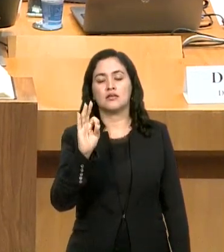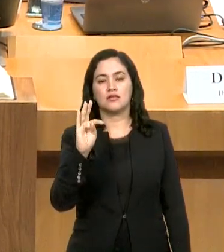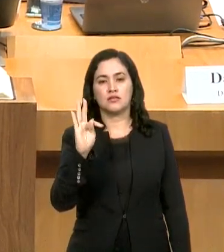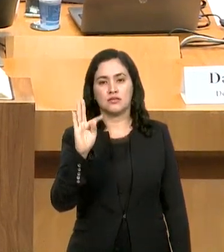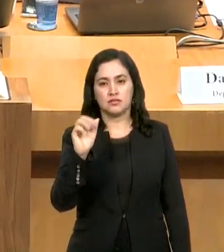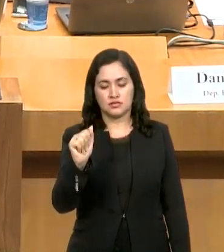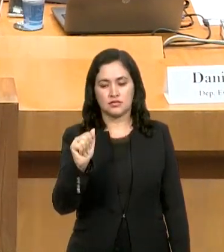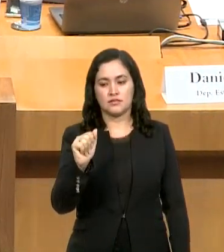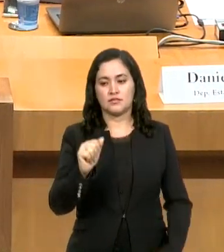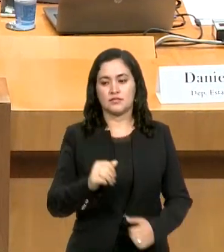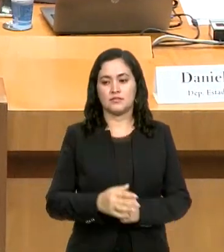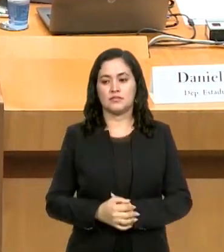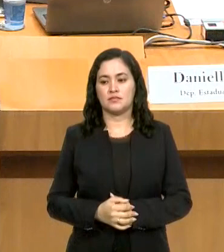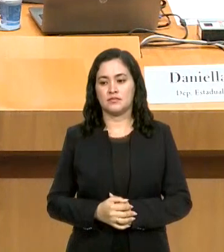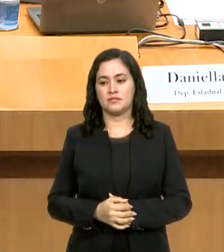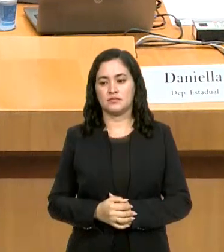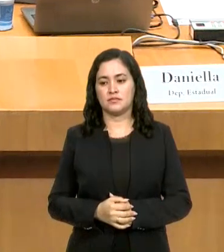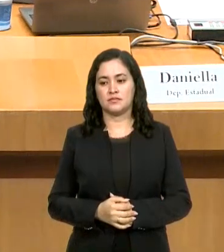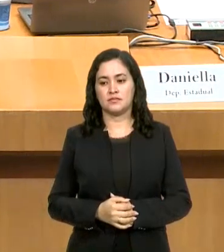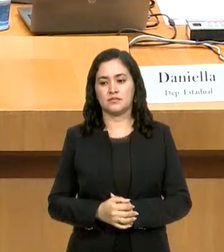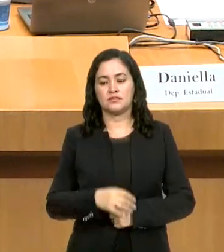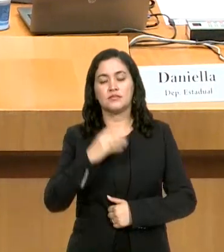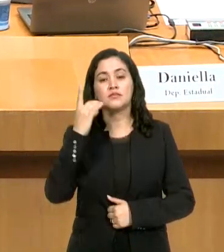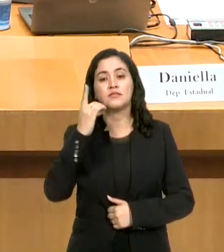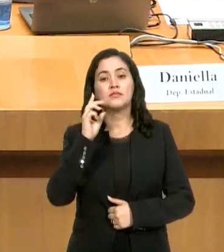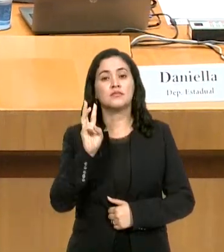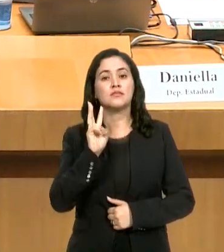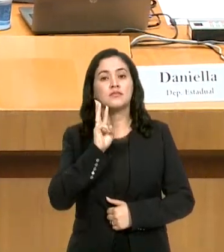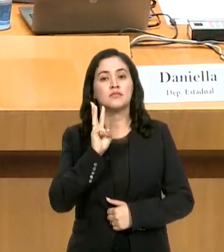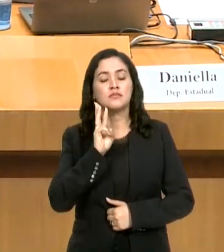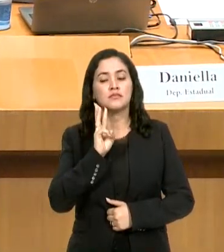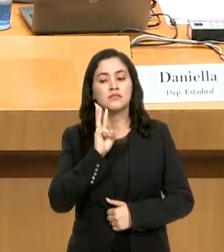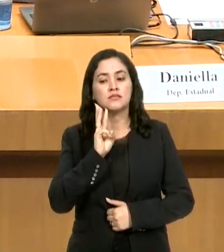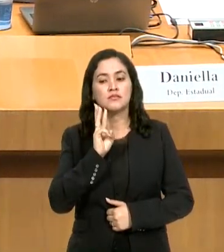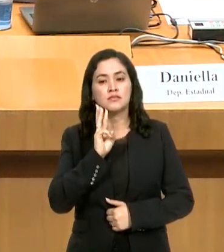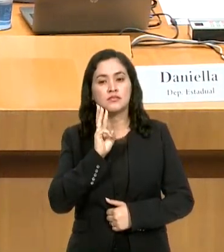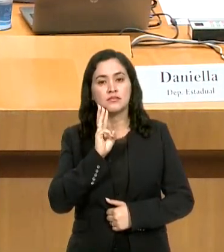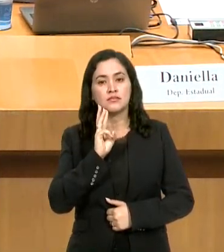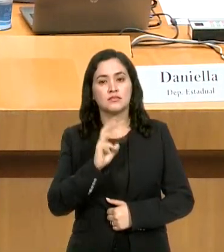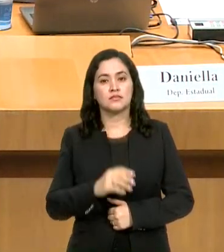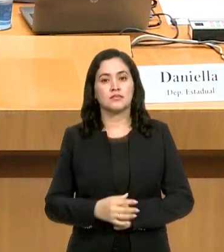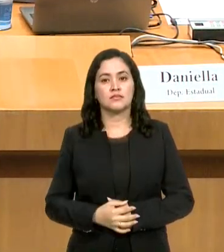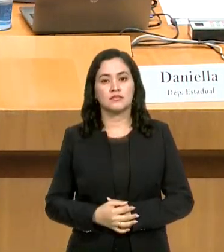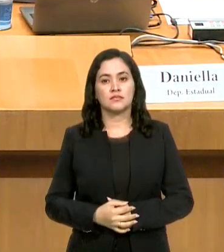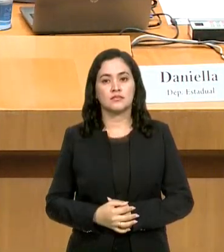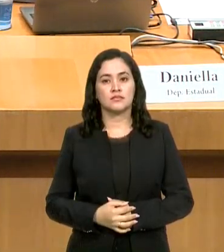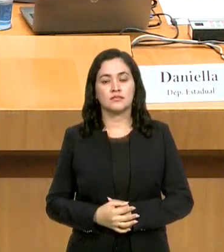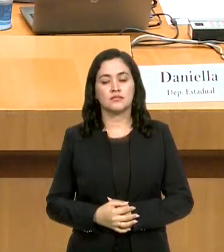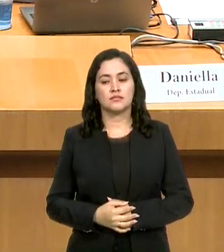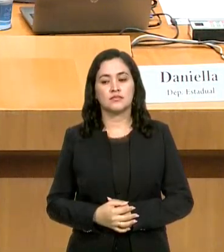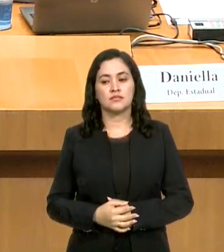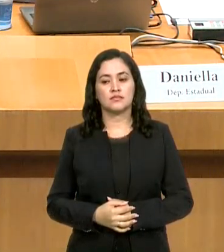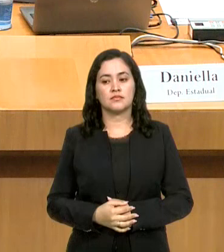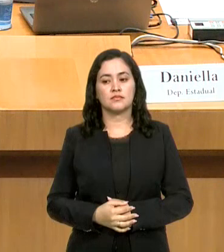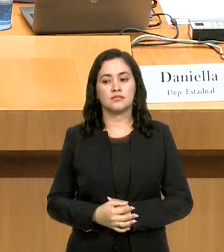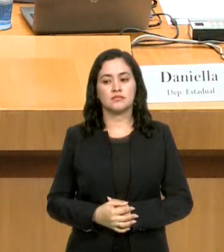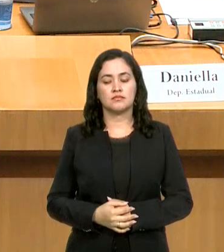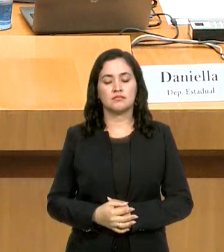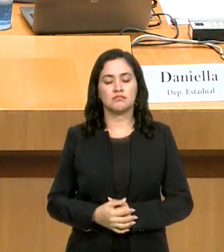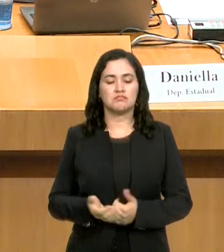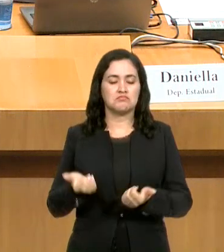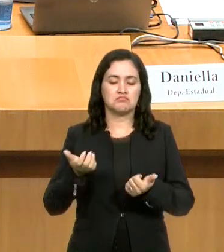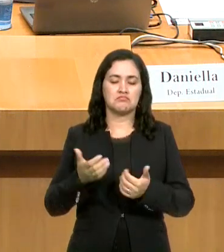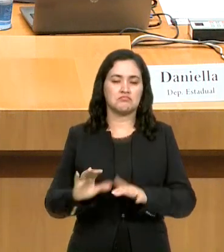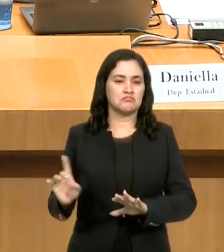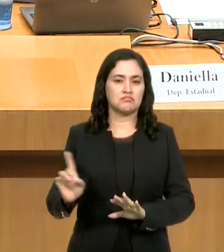Então, Wellington. Deputado Wellington. Deputado Wellington. Deputado Eric, declina. Bloco